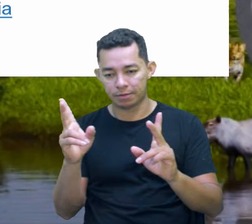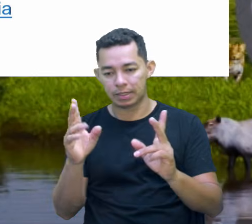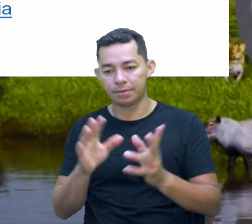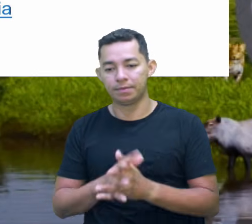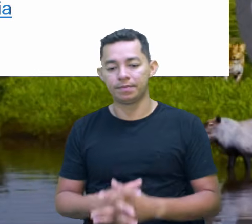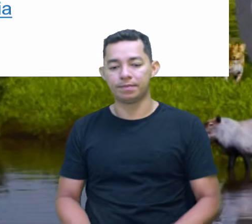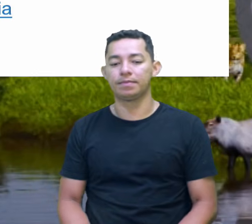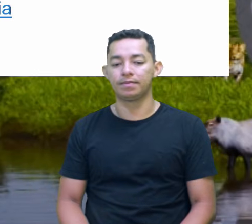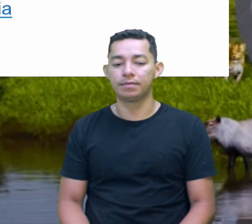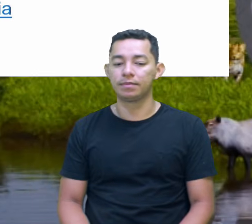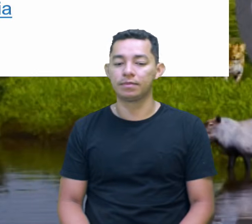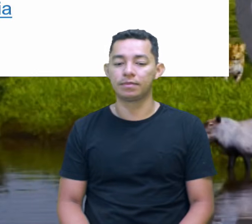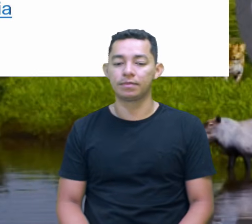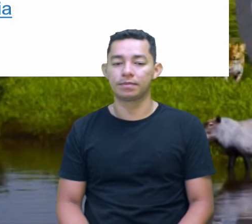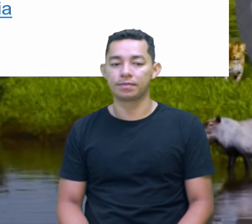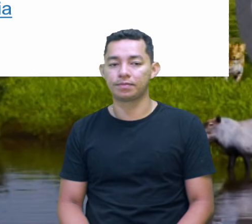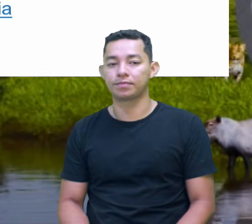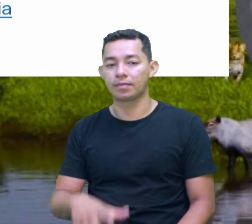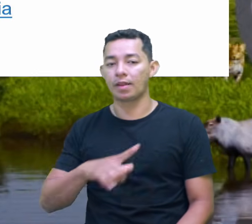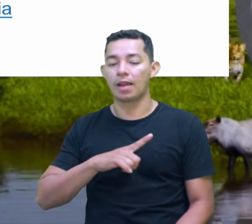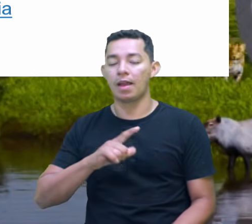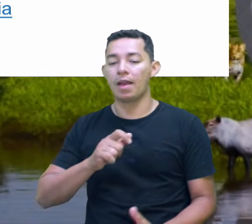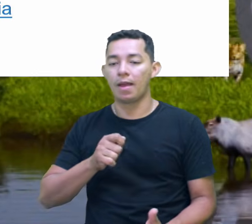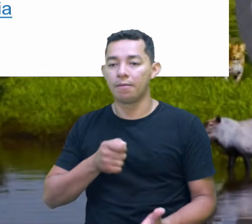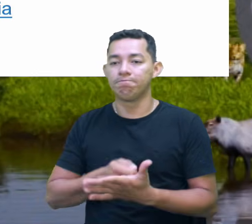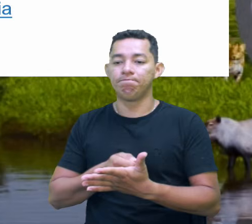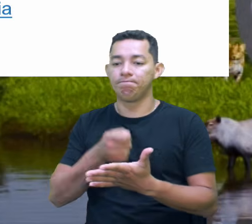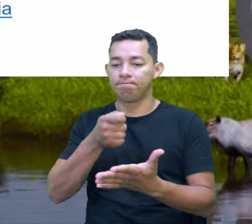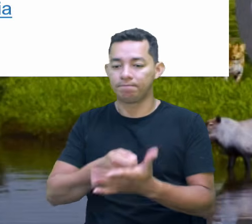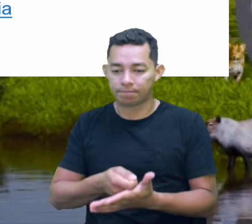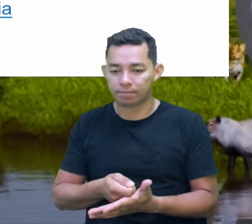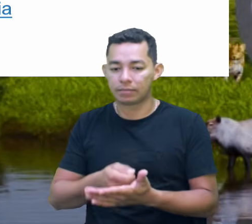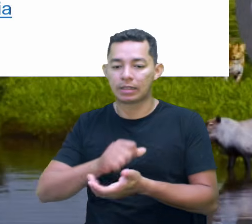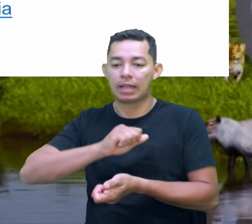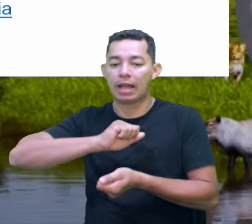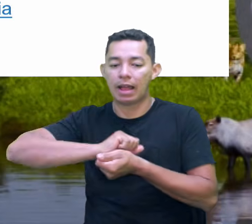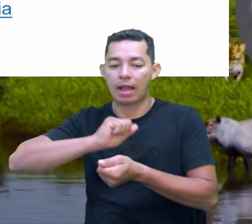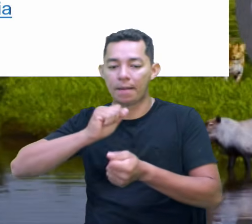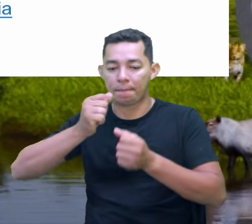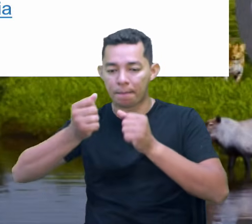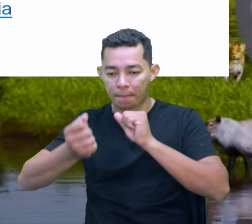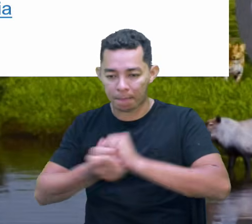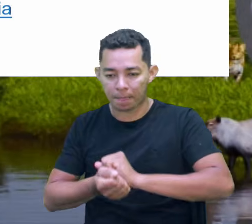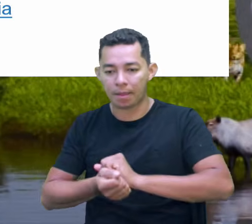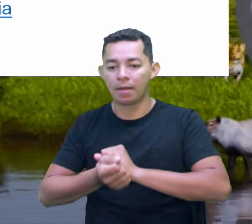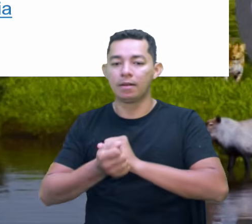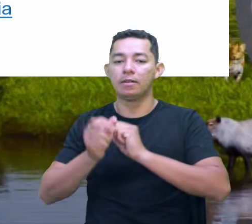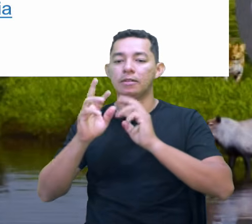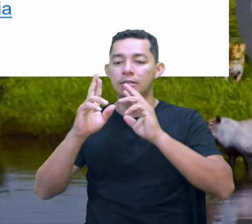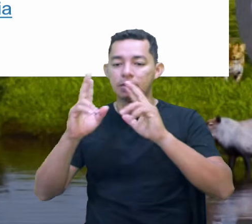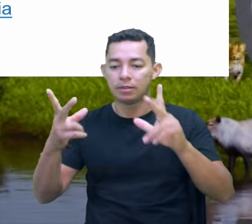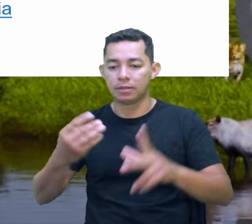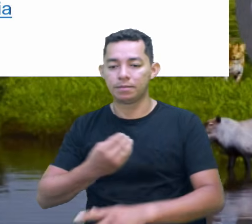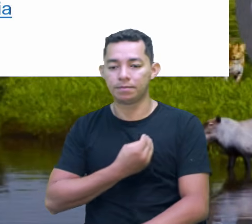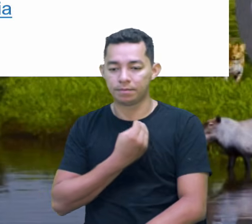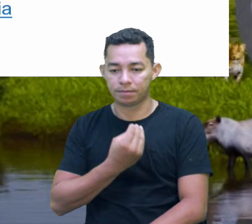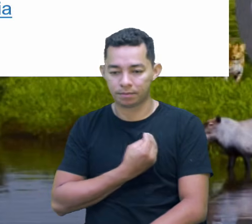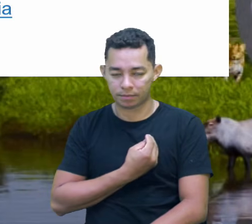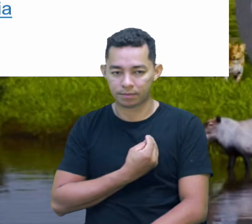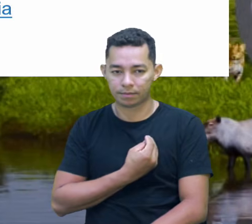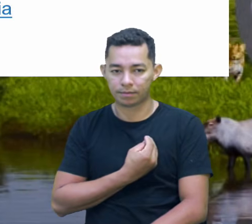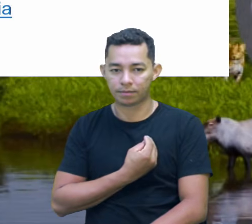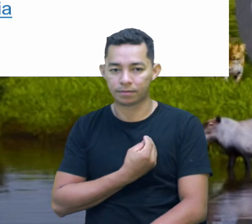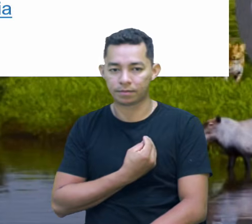né? Eles vão enfrentar adaptações diferenciadas para sobreviver num determinado